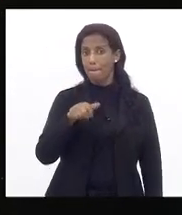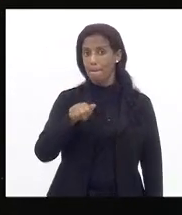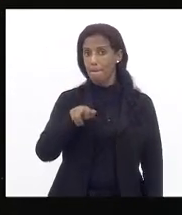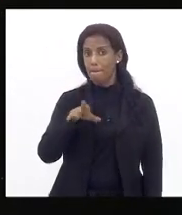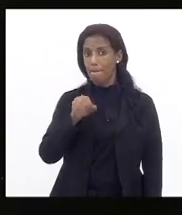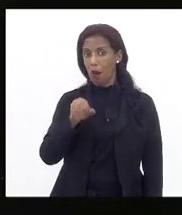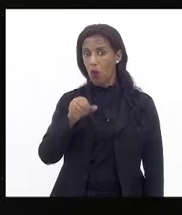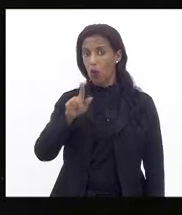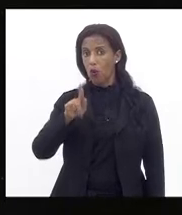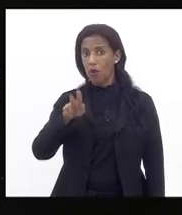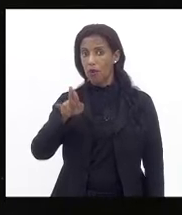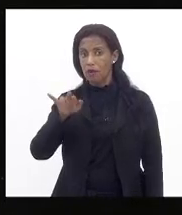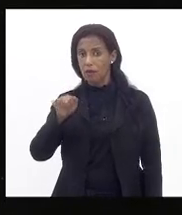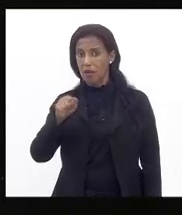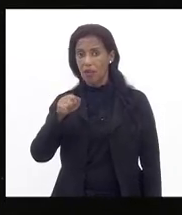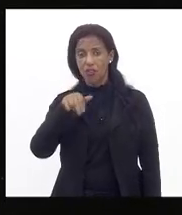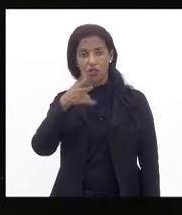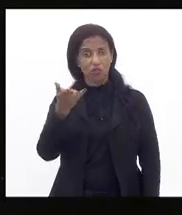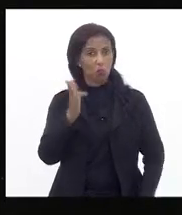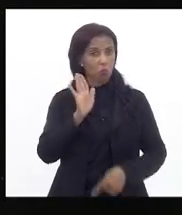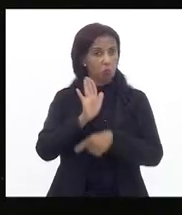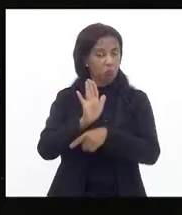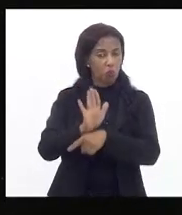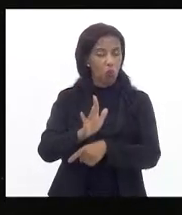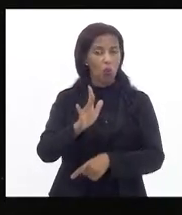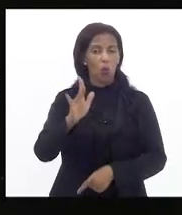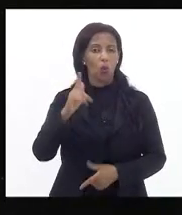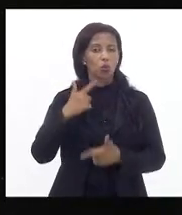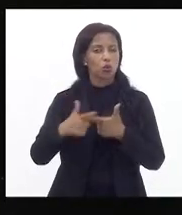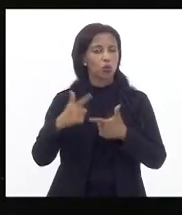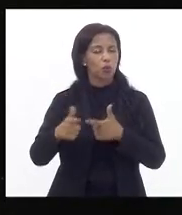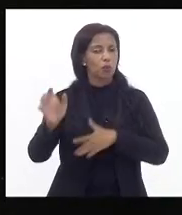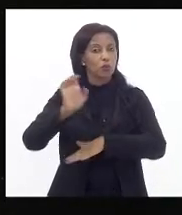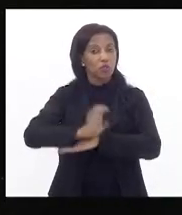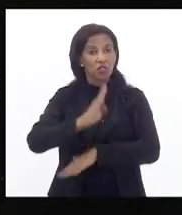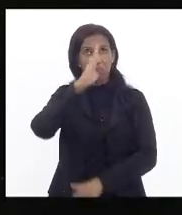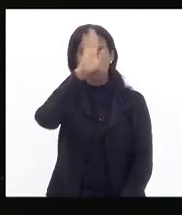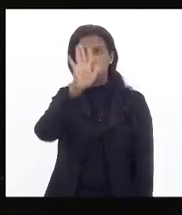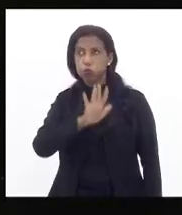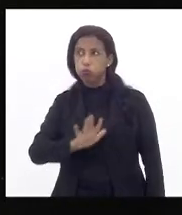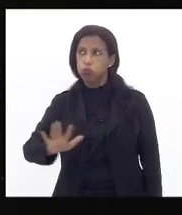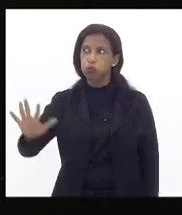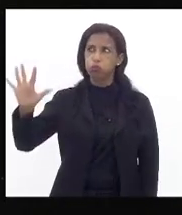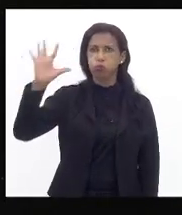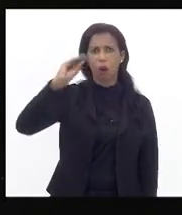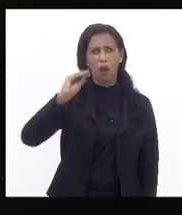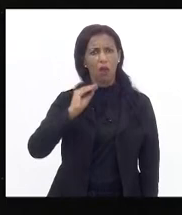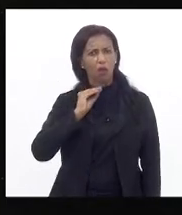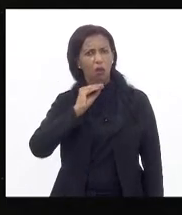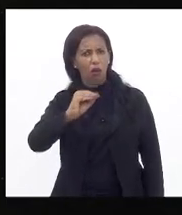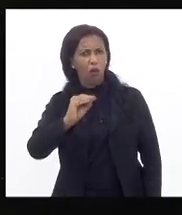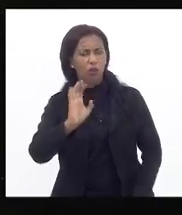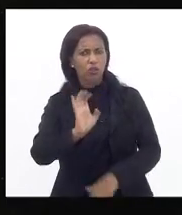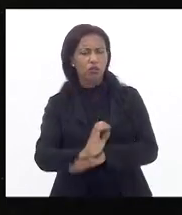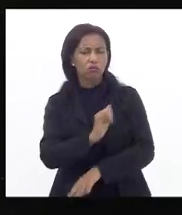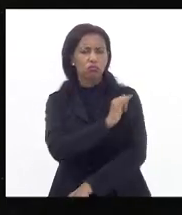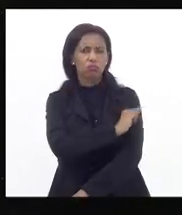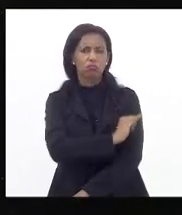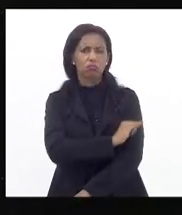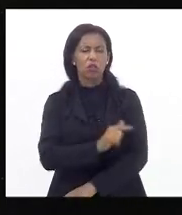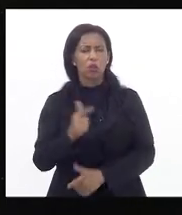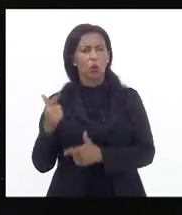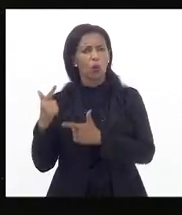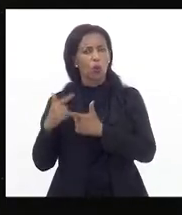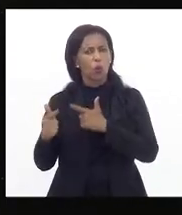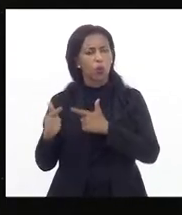solução viável para responder aos problemas do estado brasileiro e coloca o estado do Rio de Janeiro